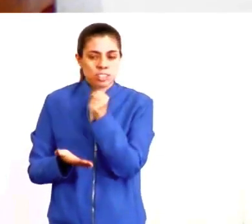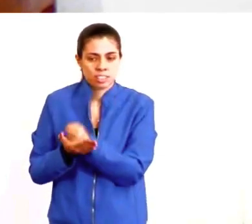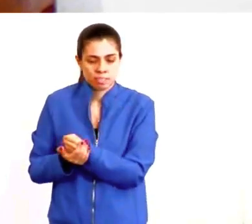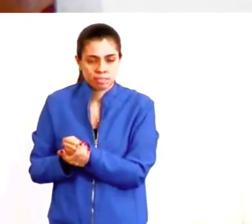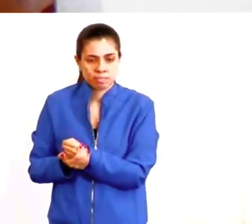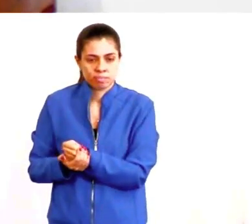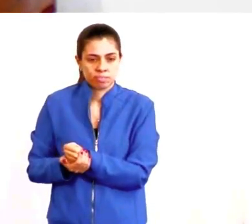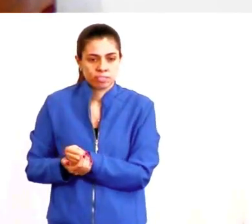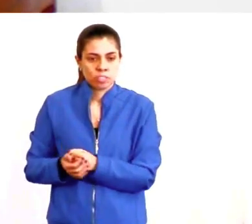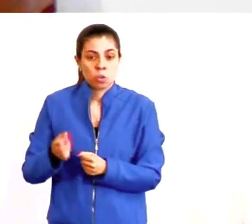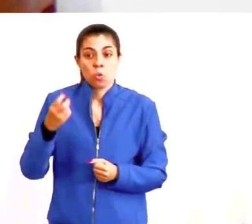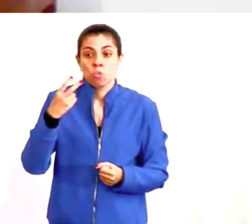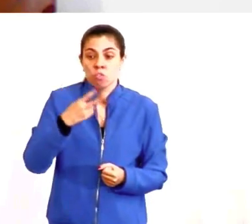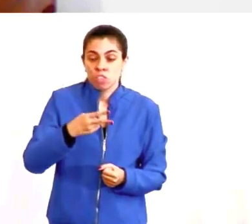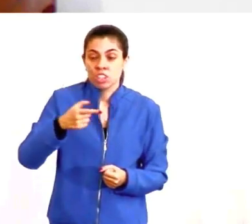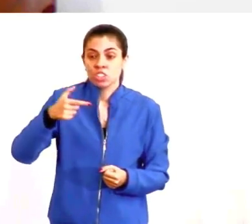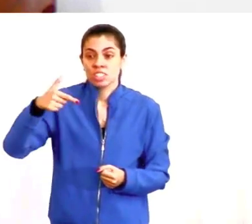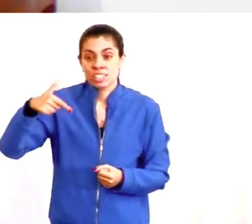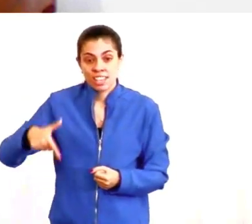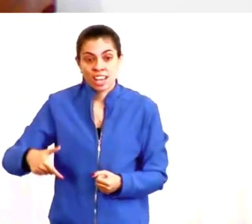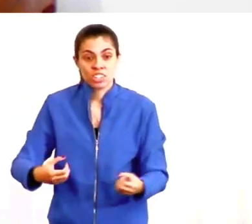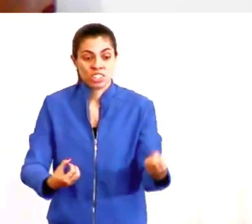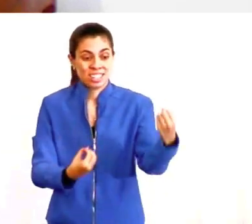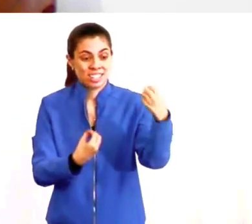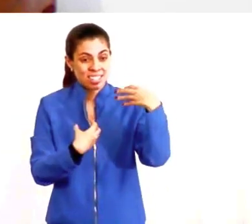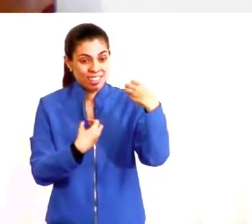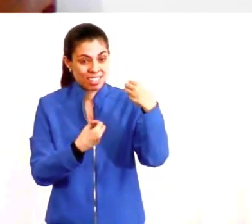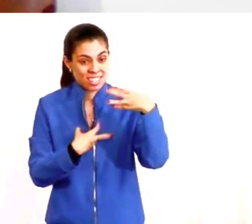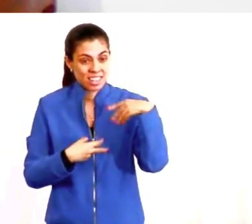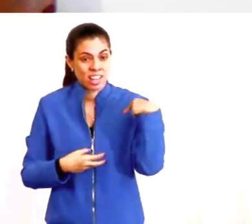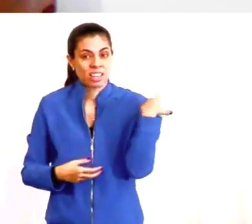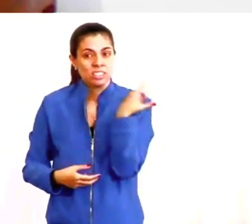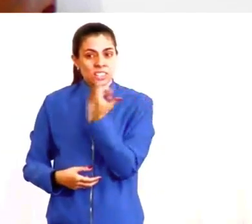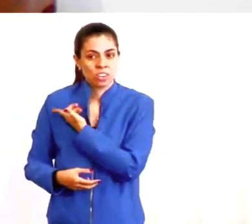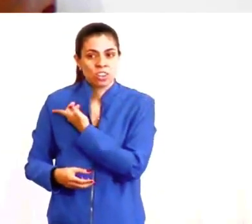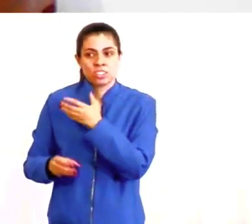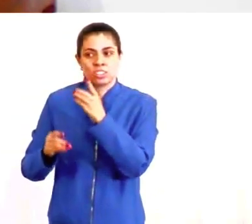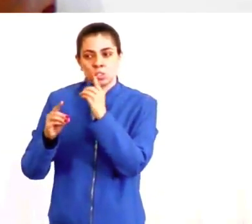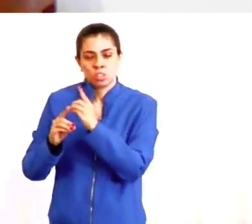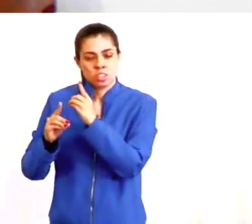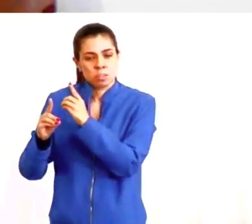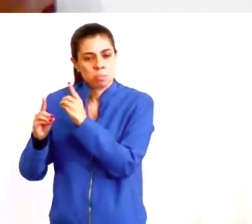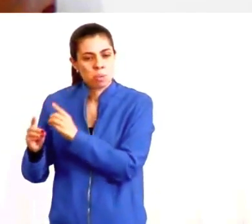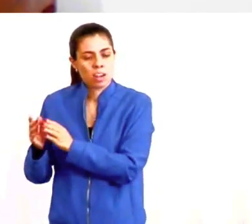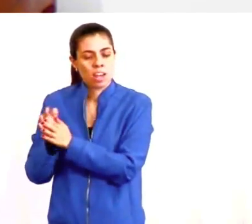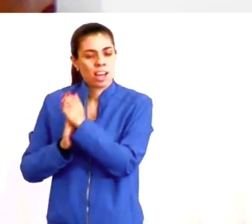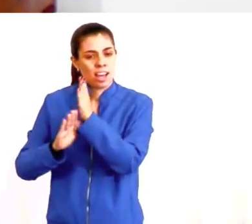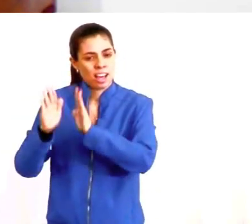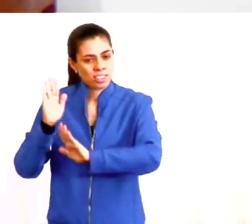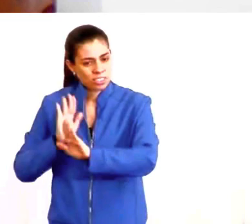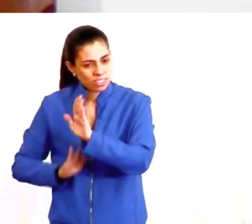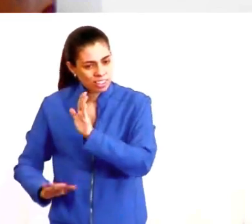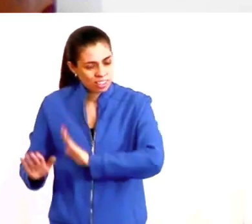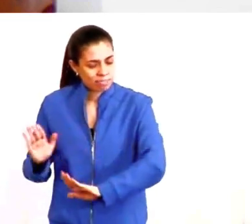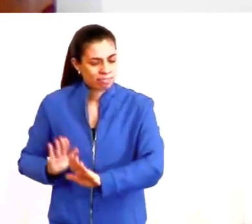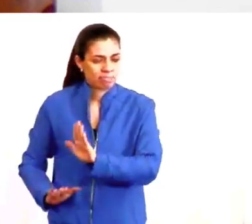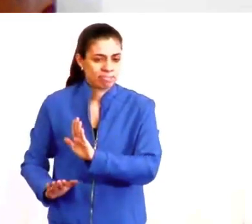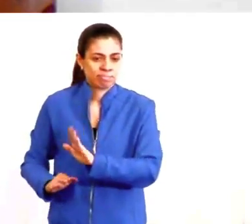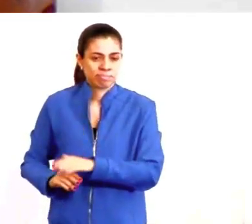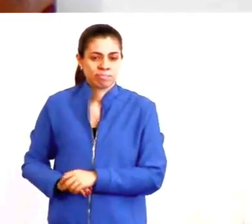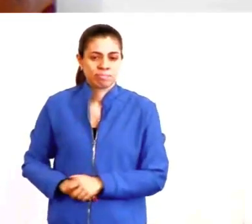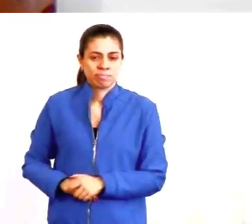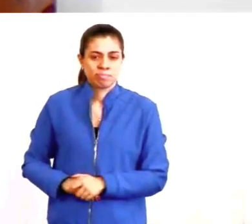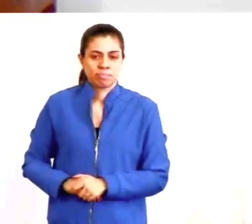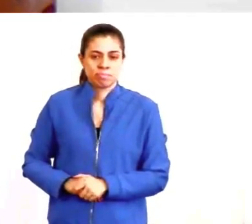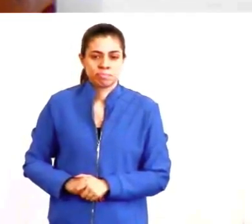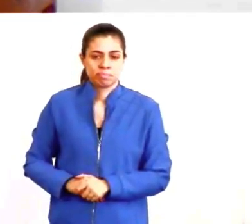com evangelização. Ou seja, é a adoração consciente que leva